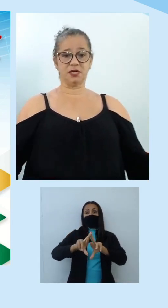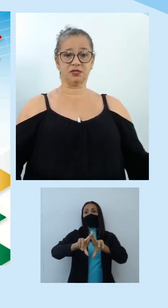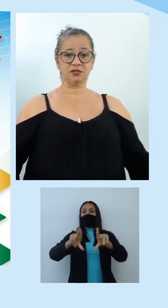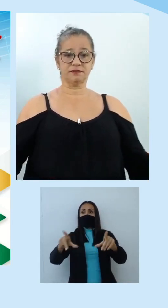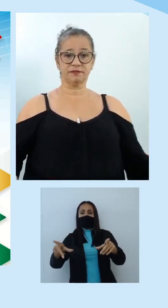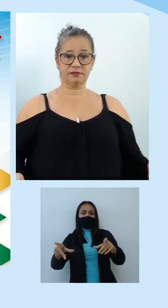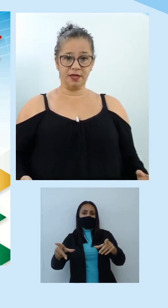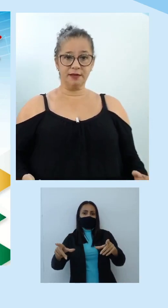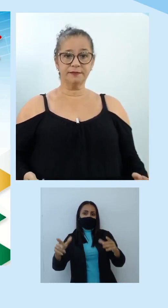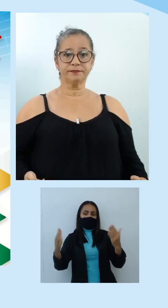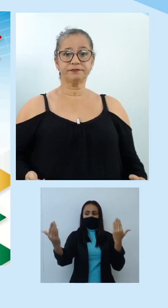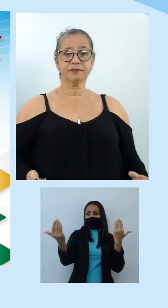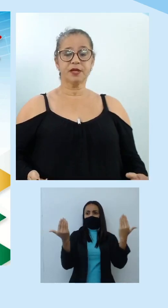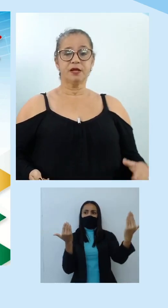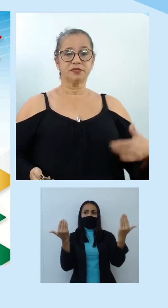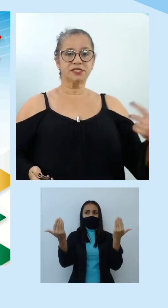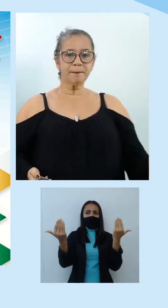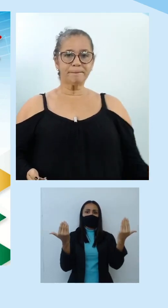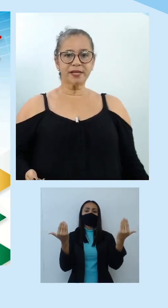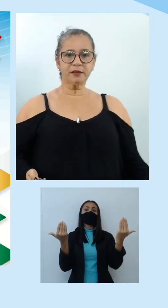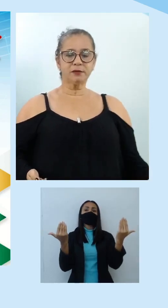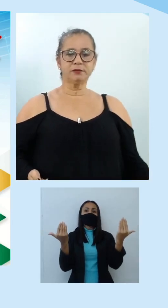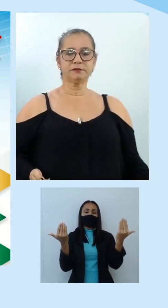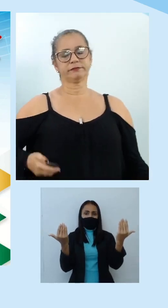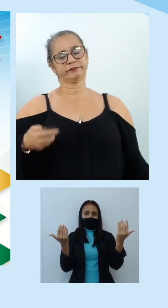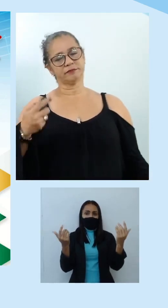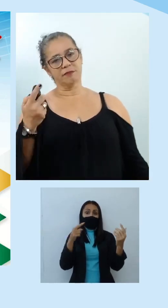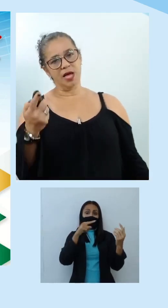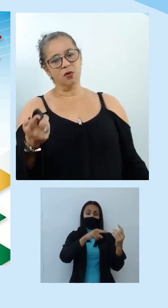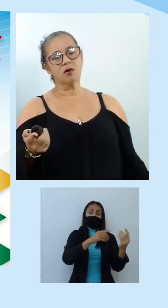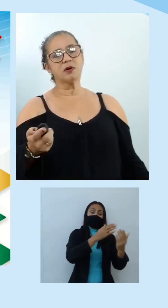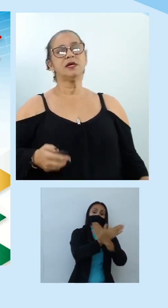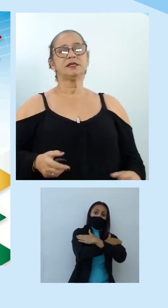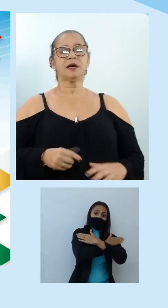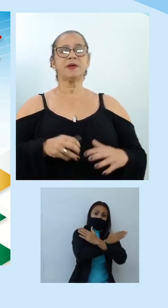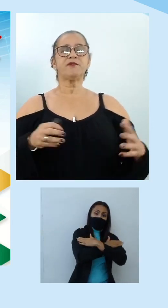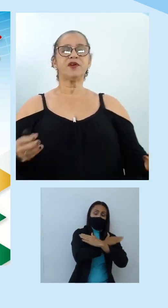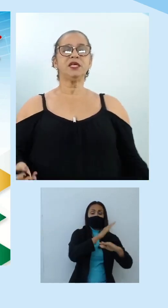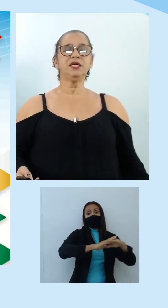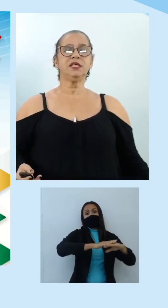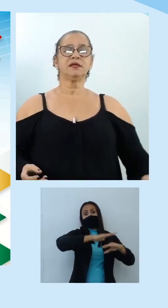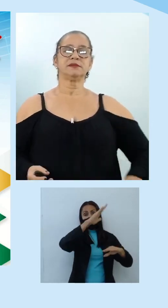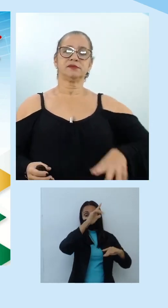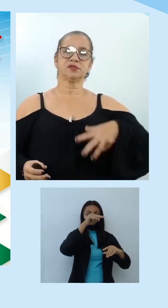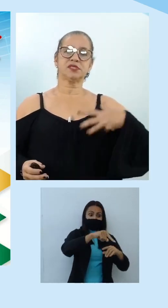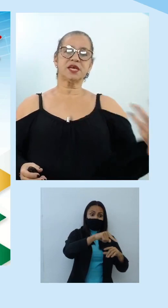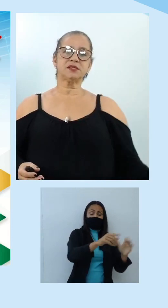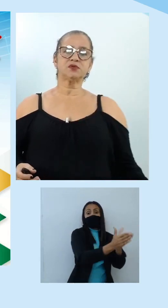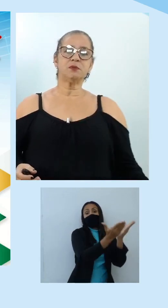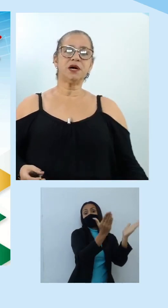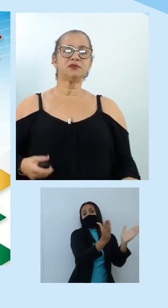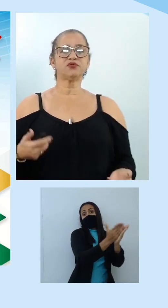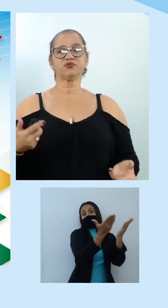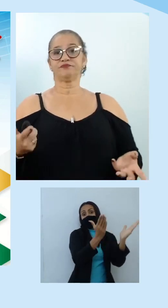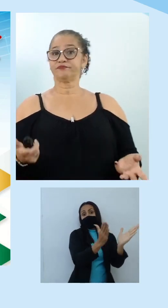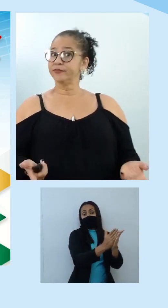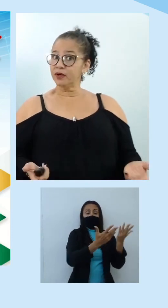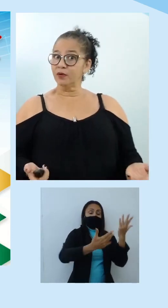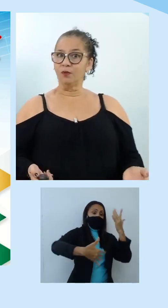imensa, gente, tá? Desemprego maior na periferia, os centros